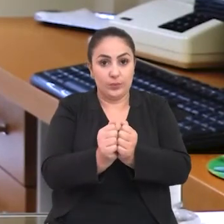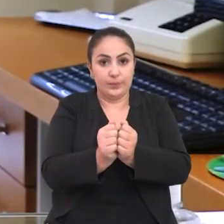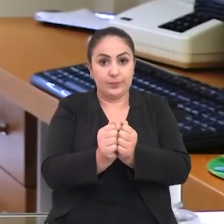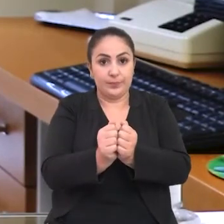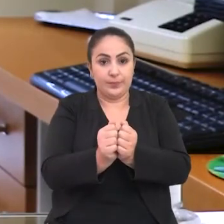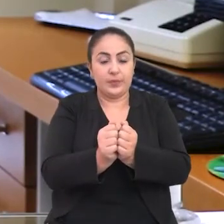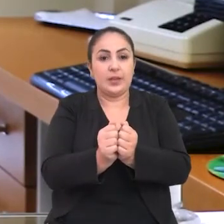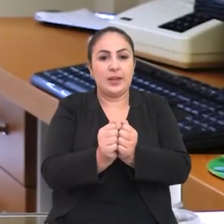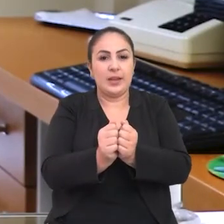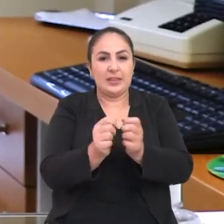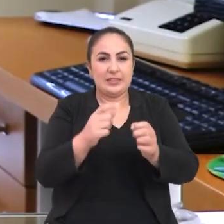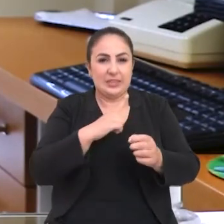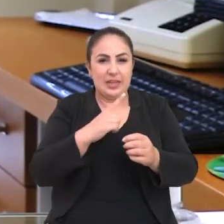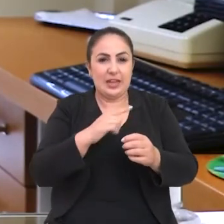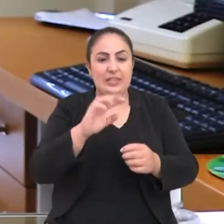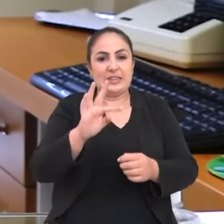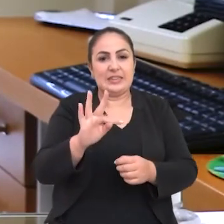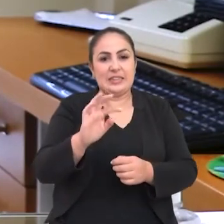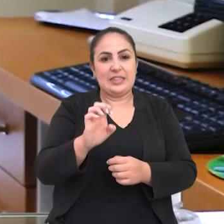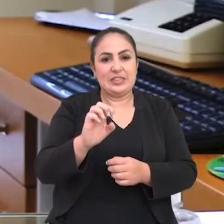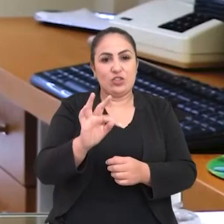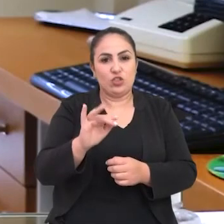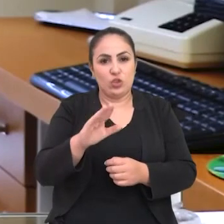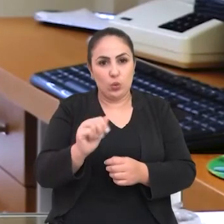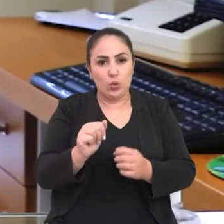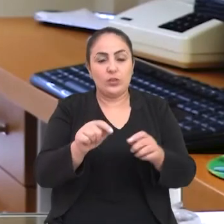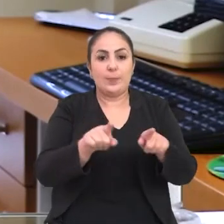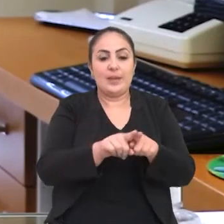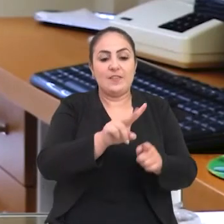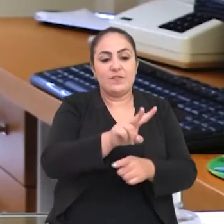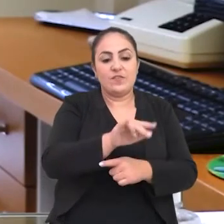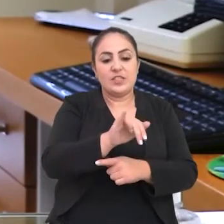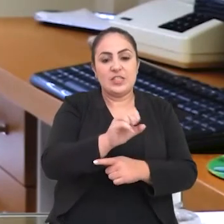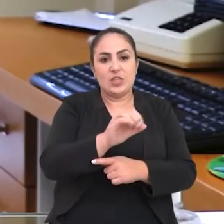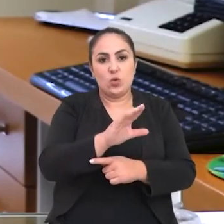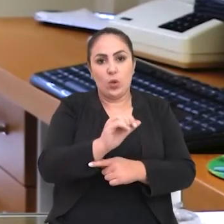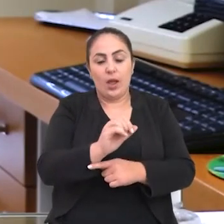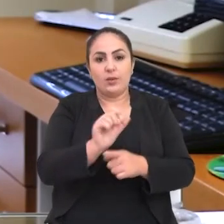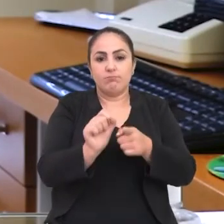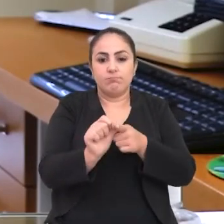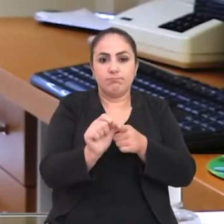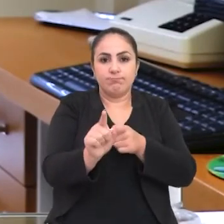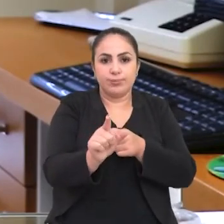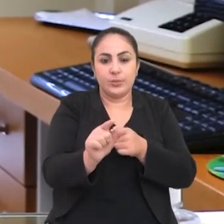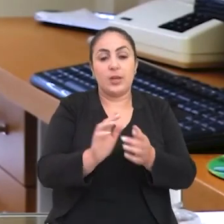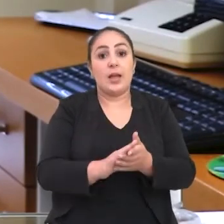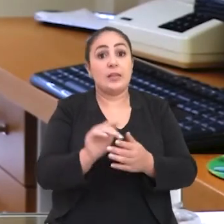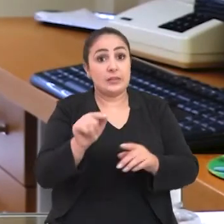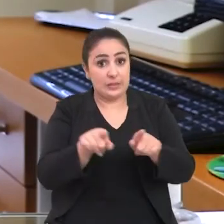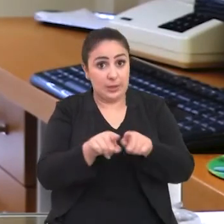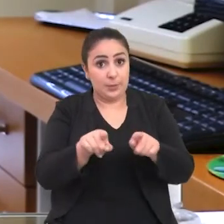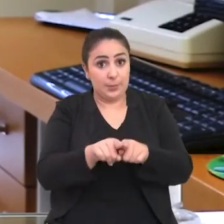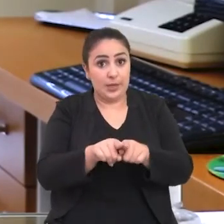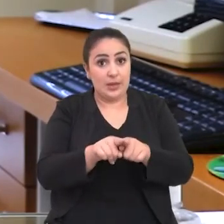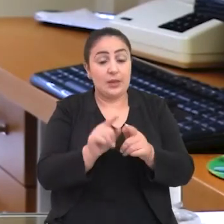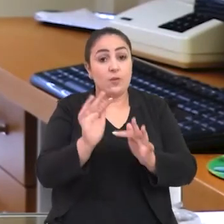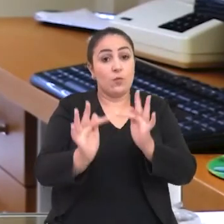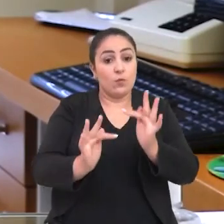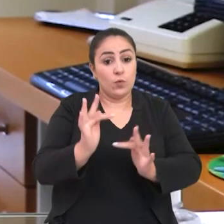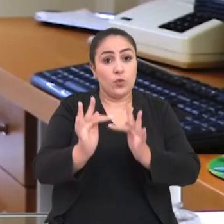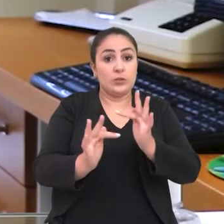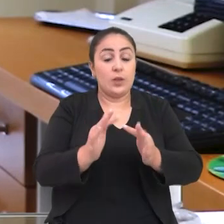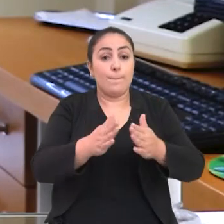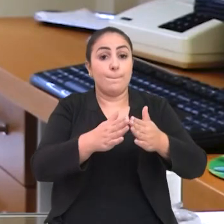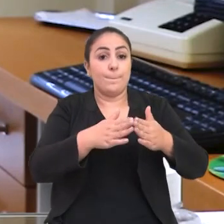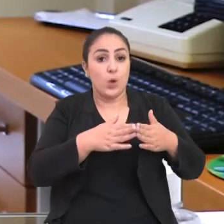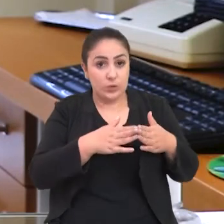junto com a secreção que vem do testículo e vesícula seminal, tem o ejaculado. Além disso, ela